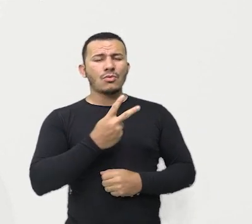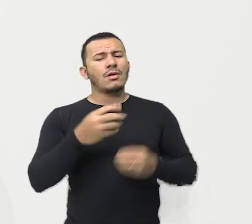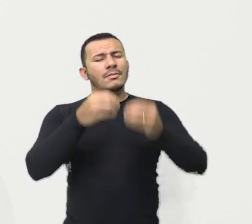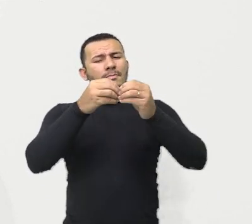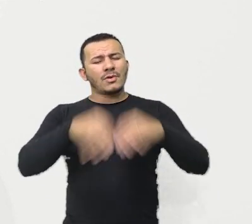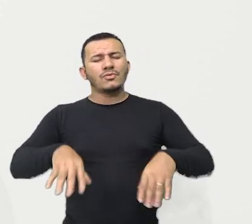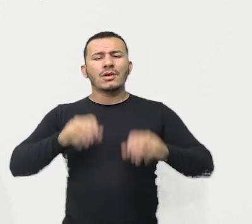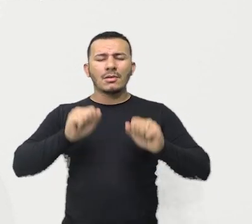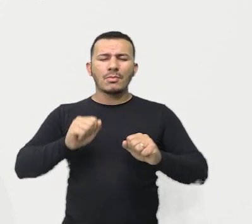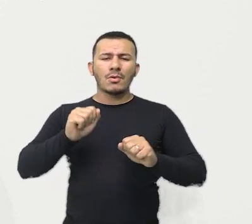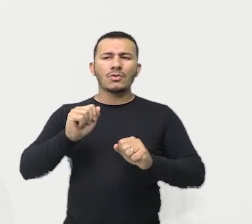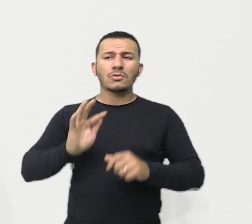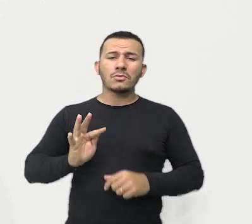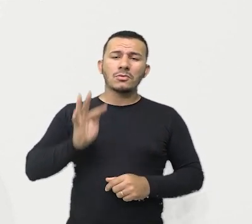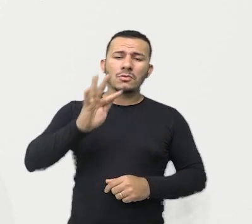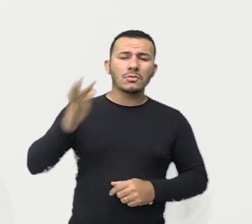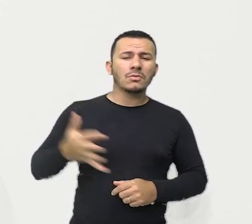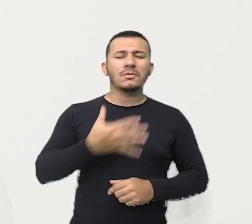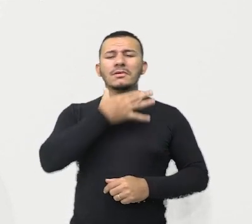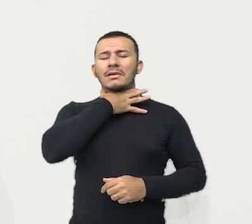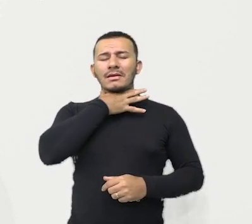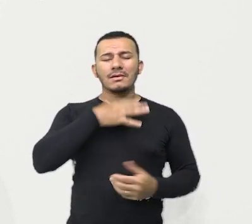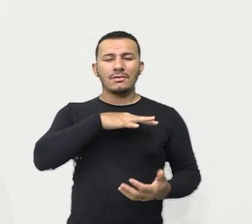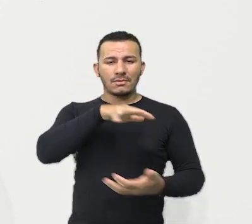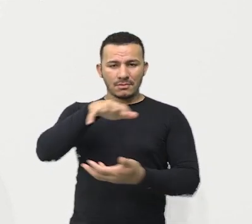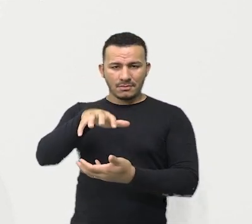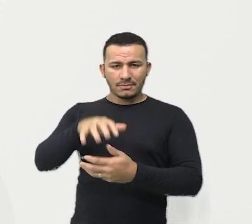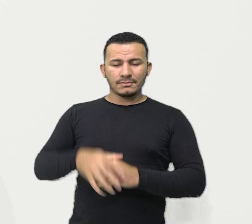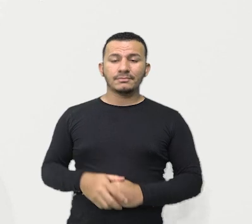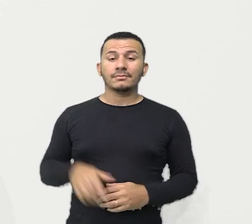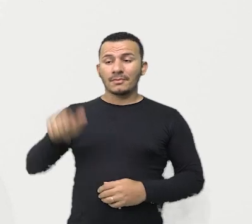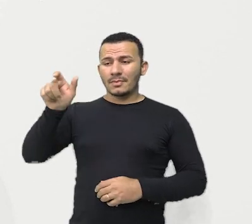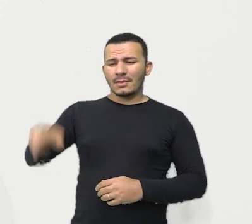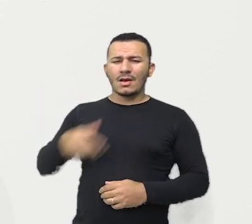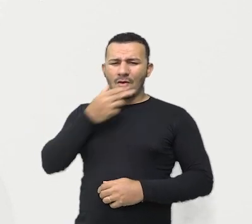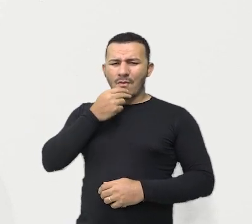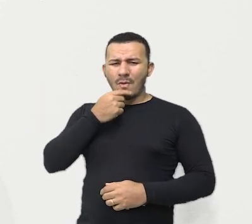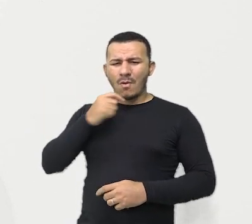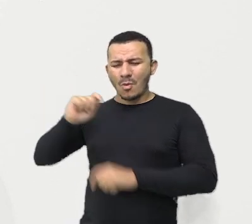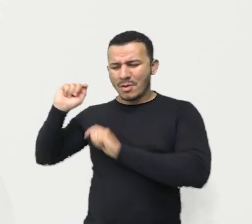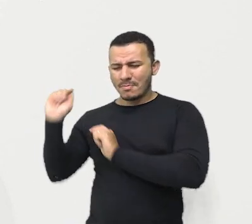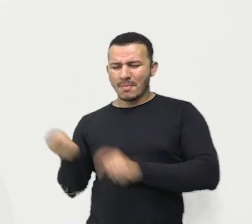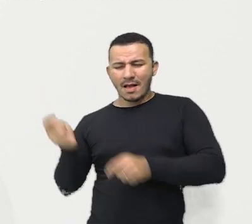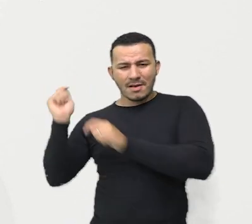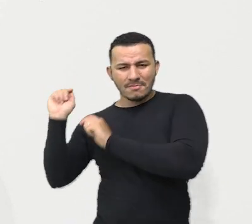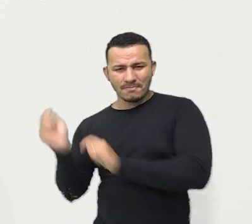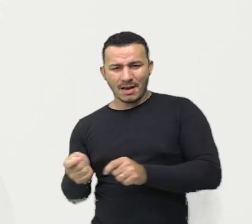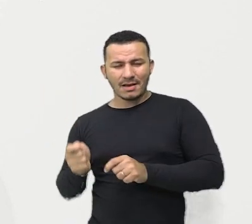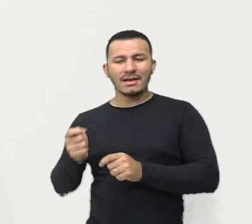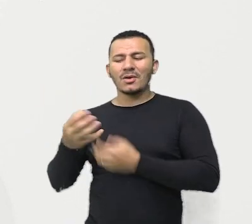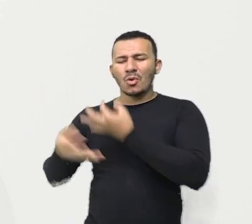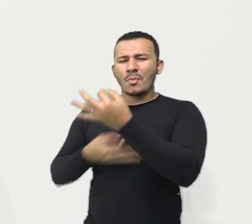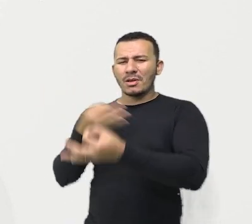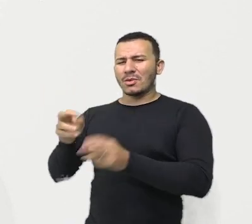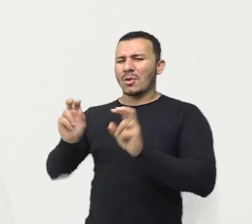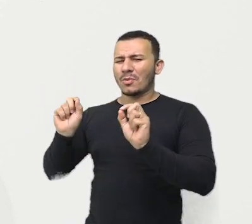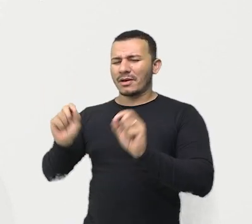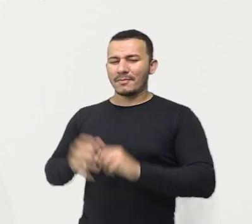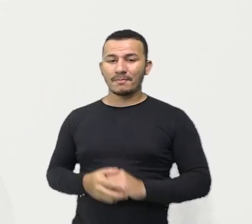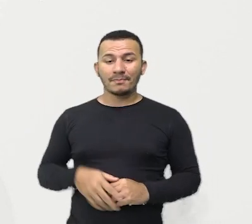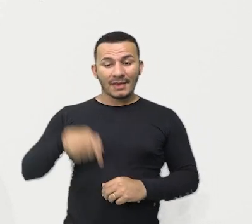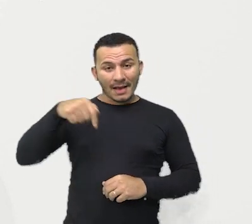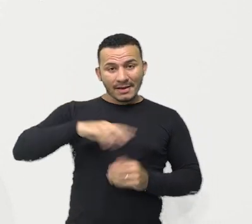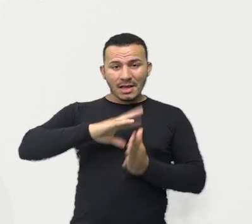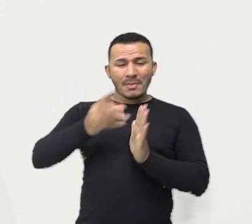mais uma crise global. E aí, qual é o comentário desse lenhador sobre essa notícia aí? Aqui na Amazônia não tem